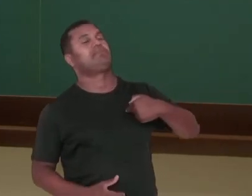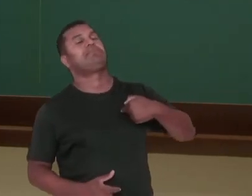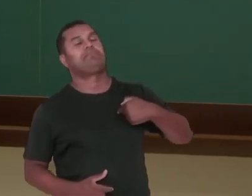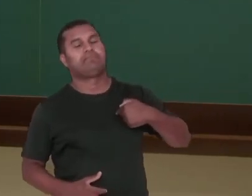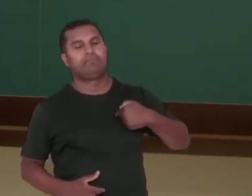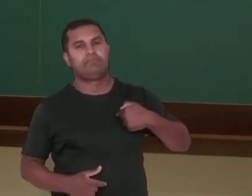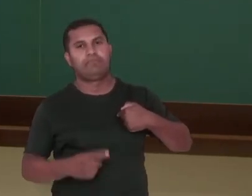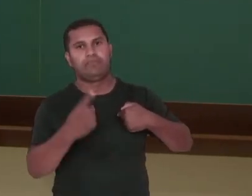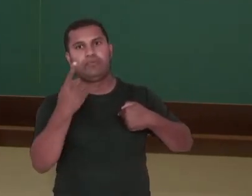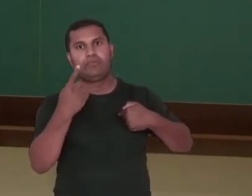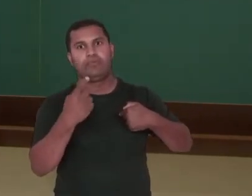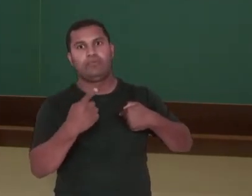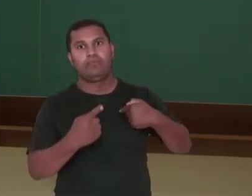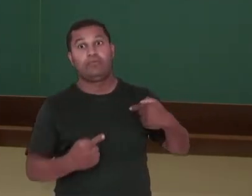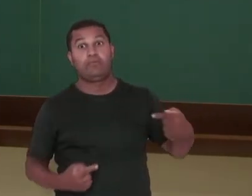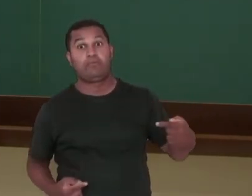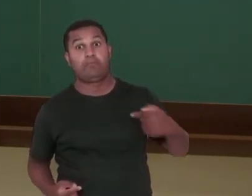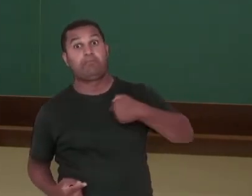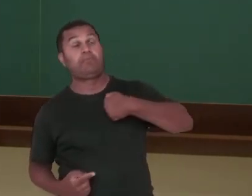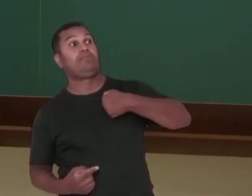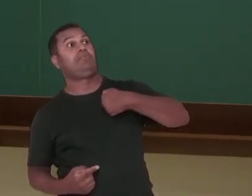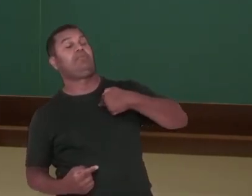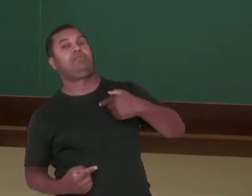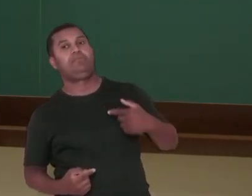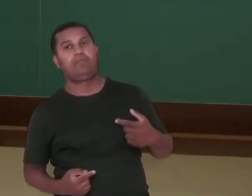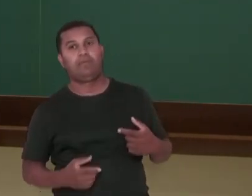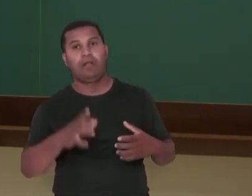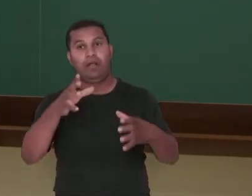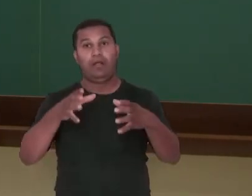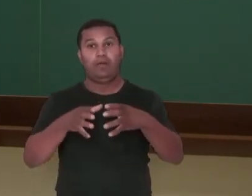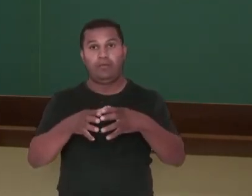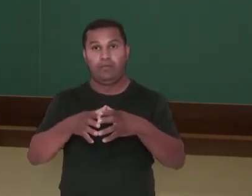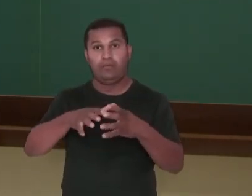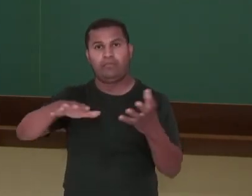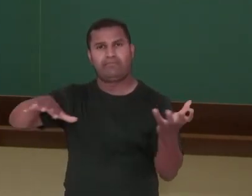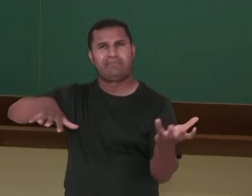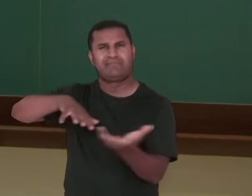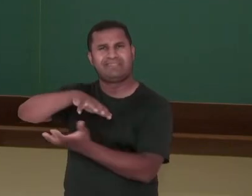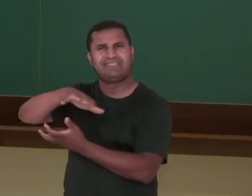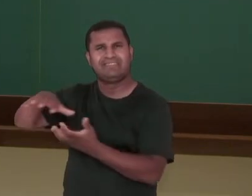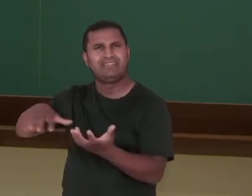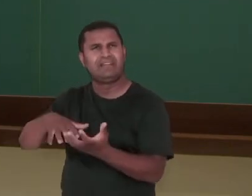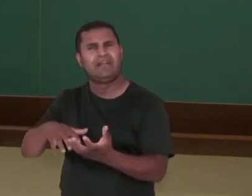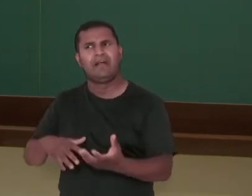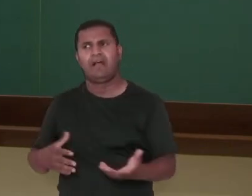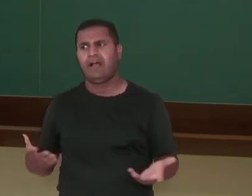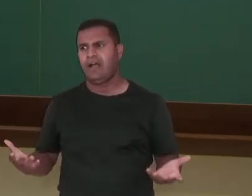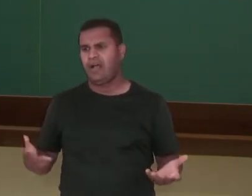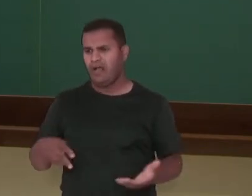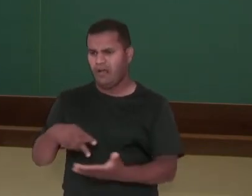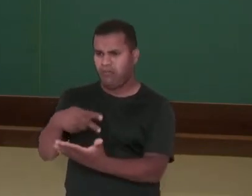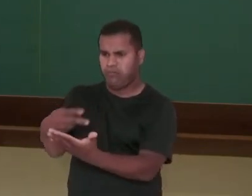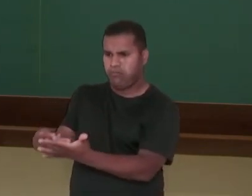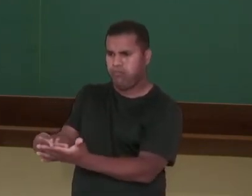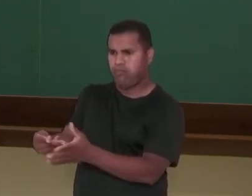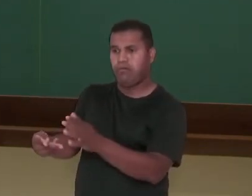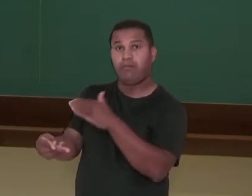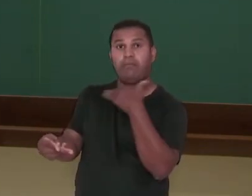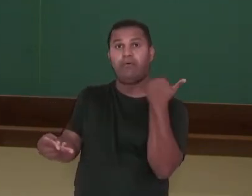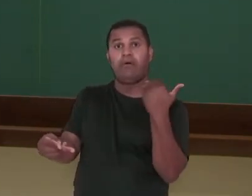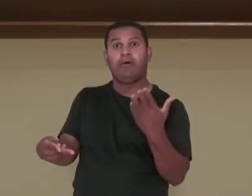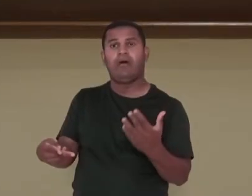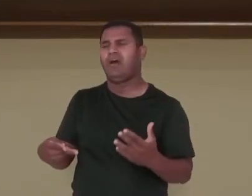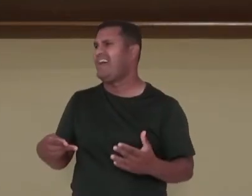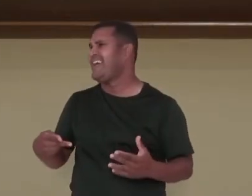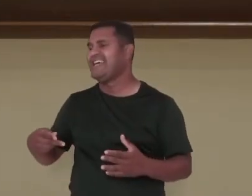ocorre, a gente vai ver que o movimento operário, tentando reivindicar mais ainda sobre os seus direitos